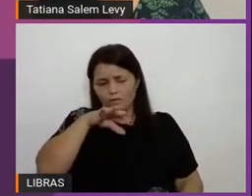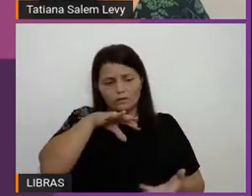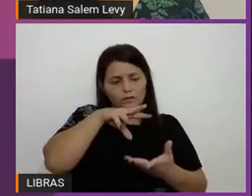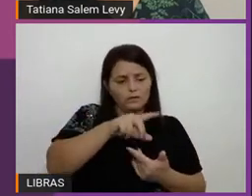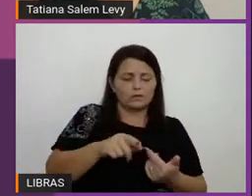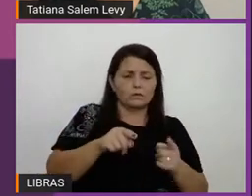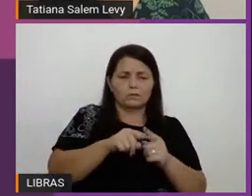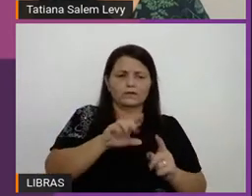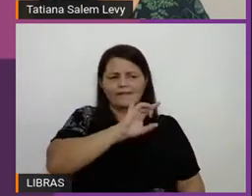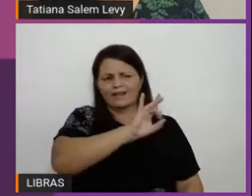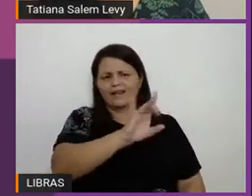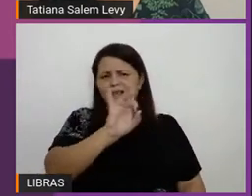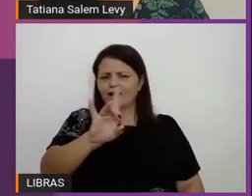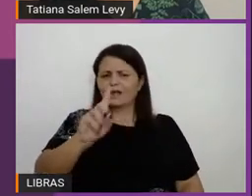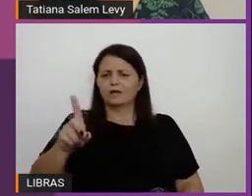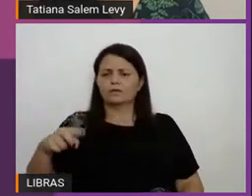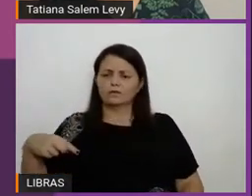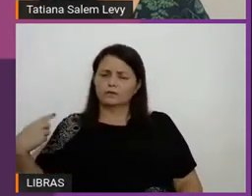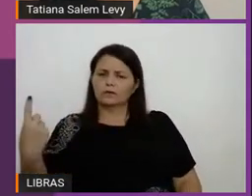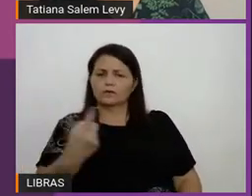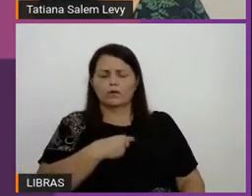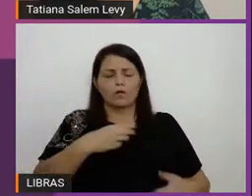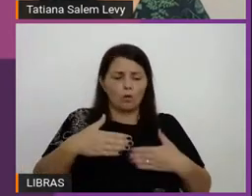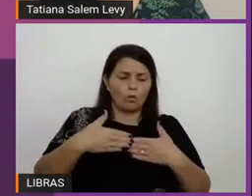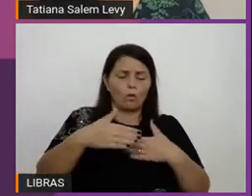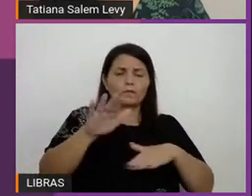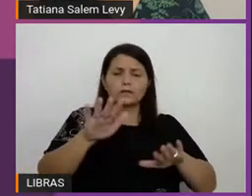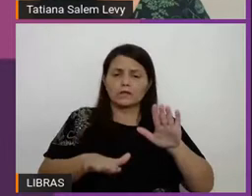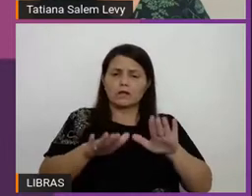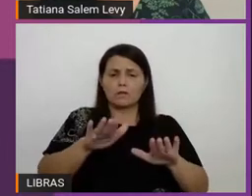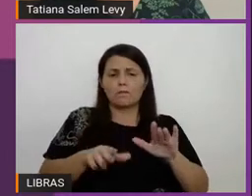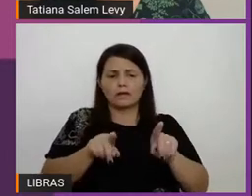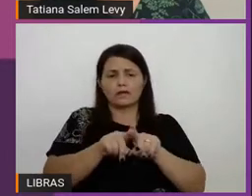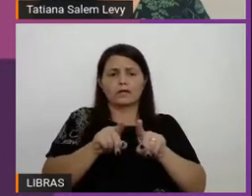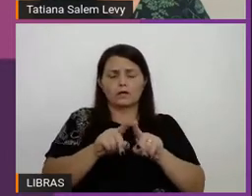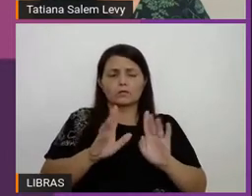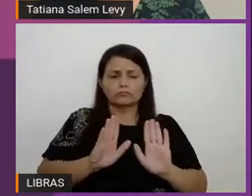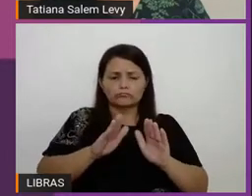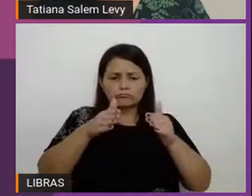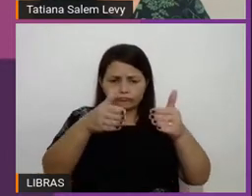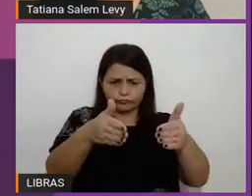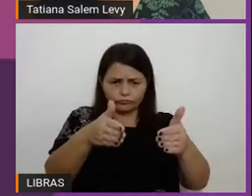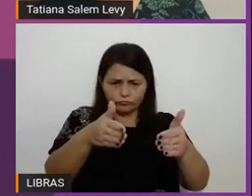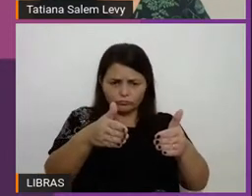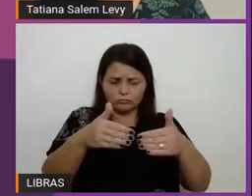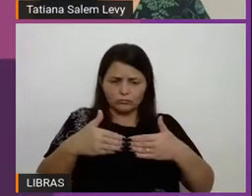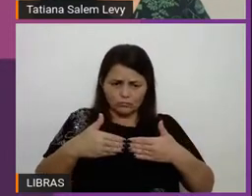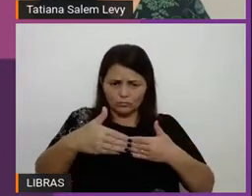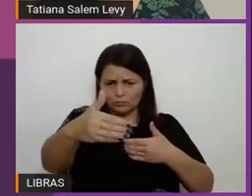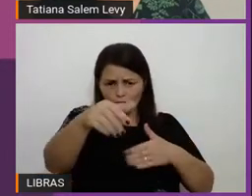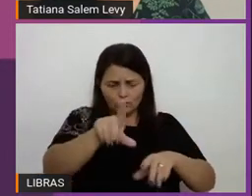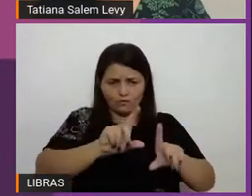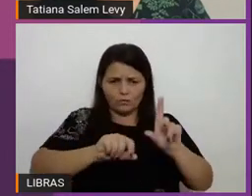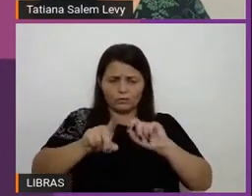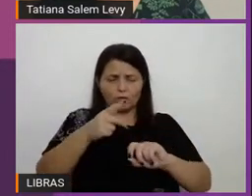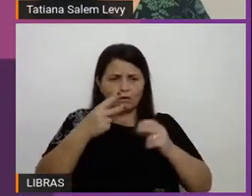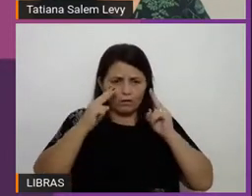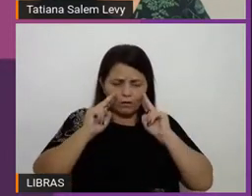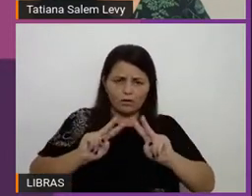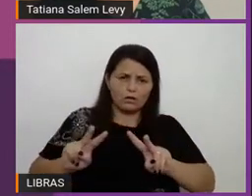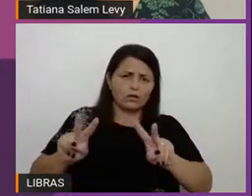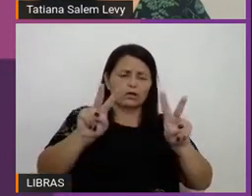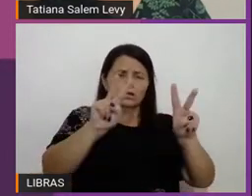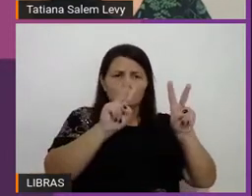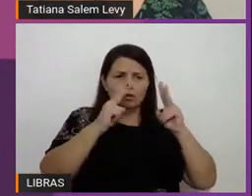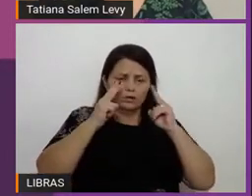mundo e as de cada um de nós que eu começo depende apenas do ponto de vista pelo qual você escolhe ver então